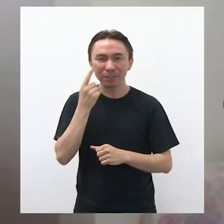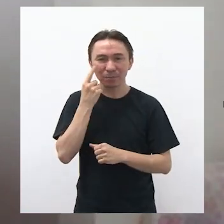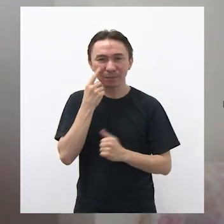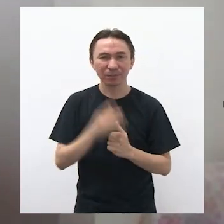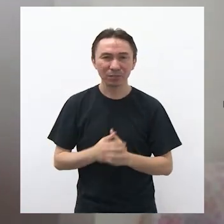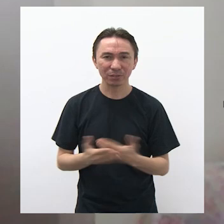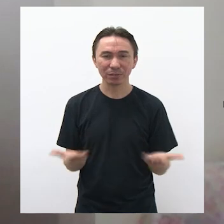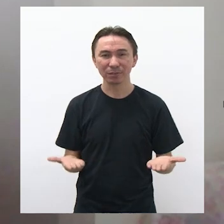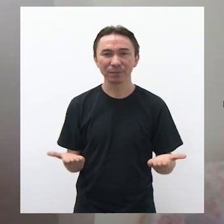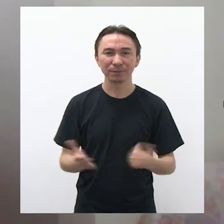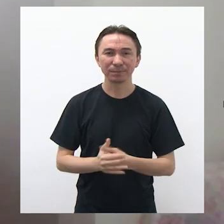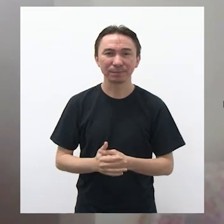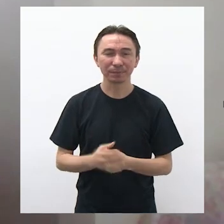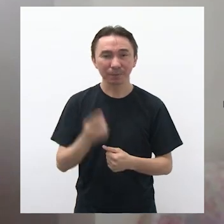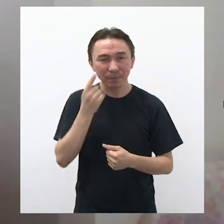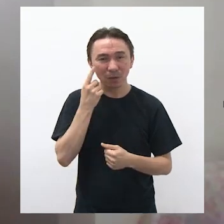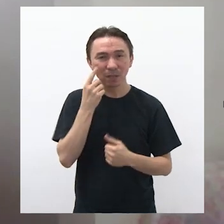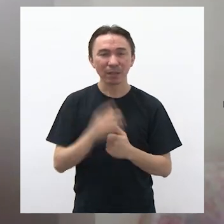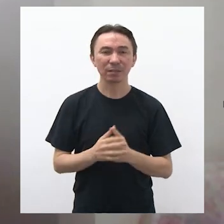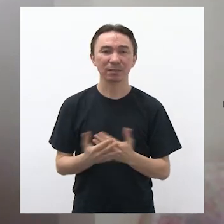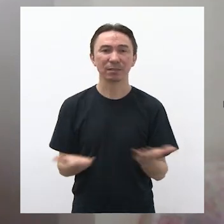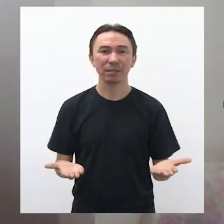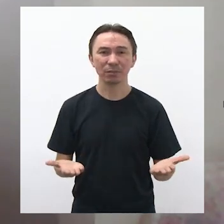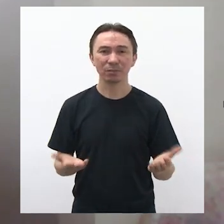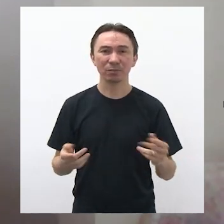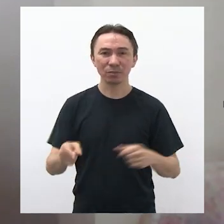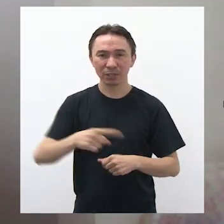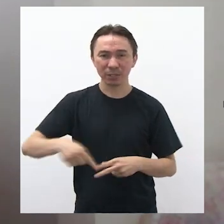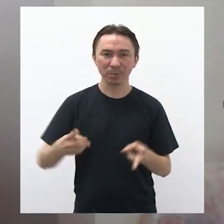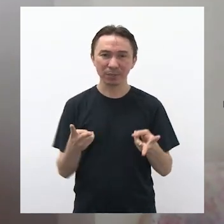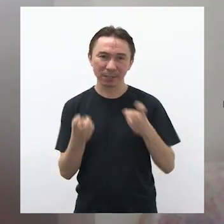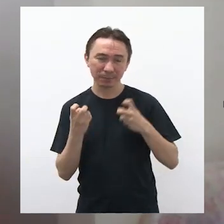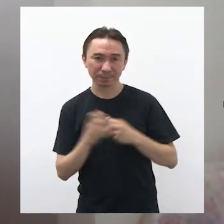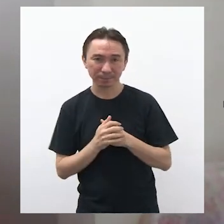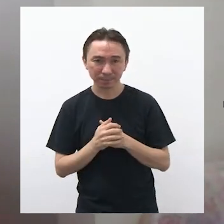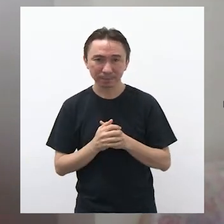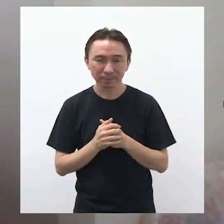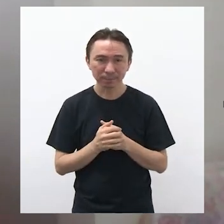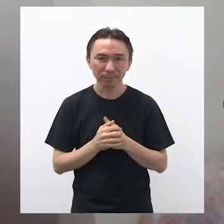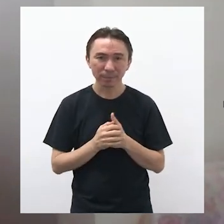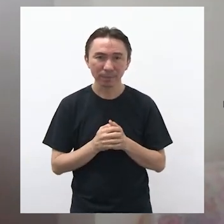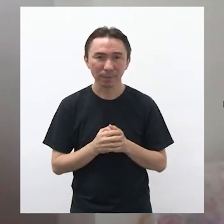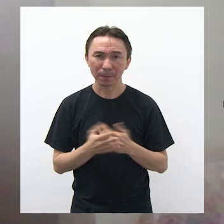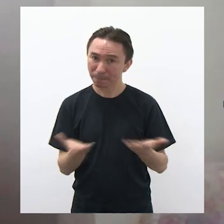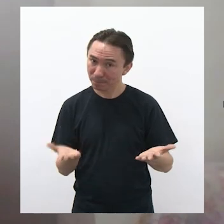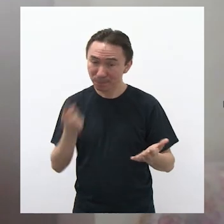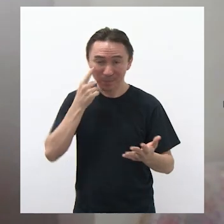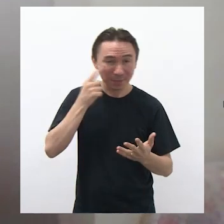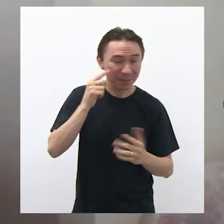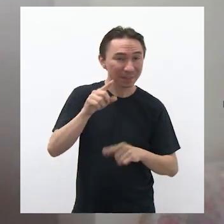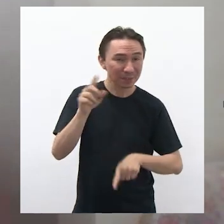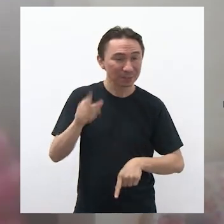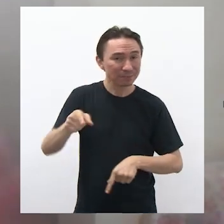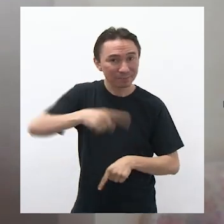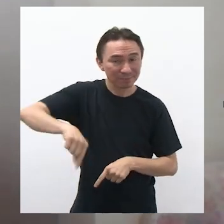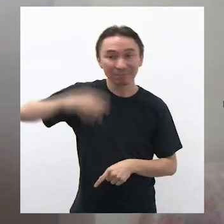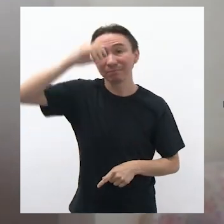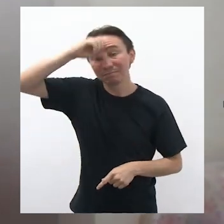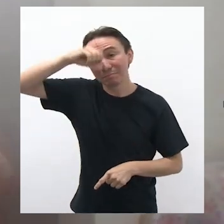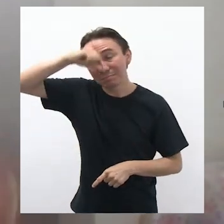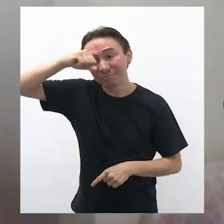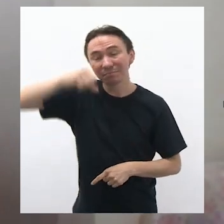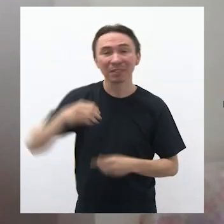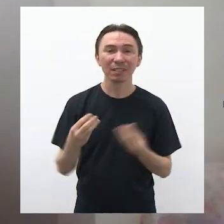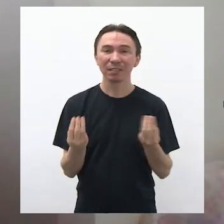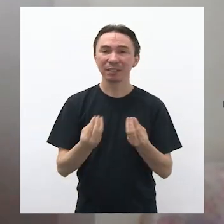com ele, né? A gente não vai conseguir, de fato, trazer todas as soluções, mas a gente vai aprendendo a como